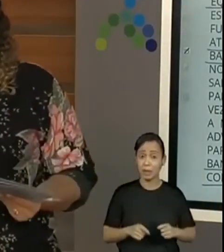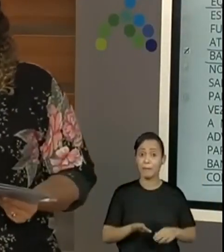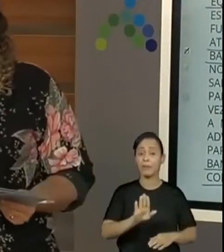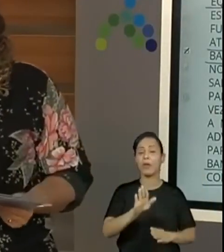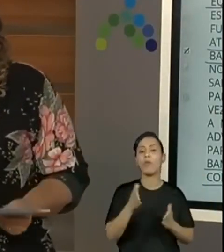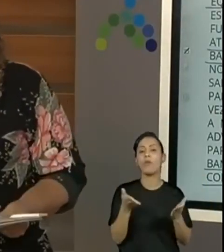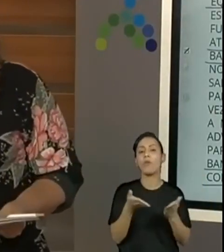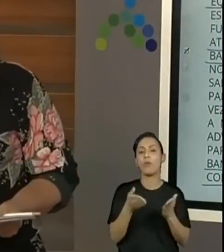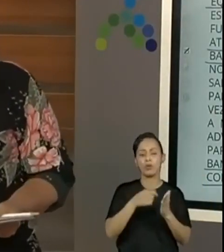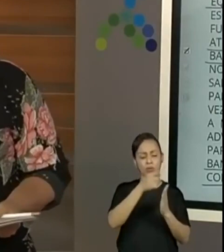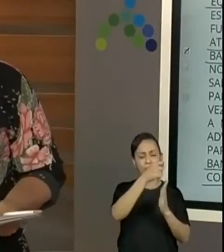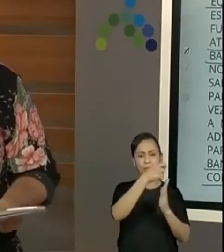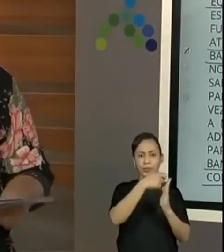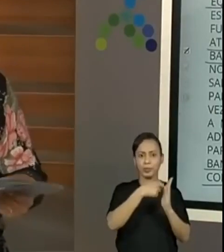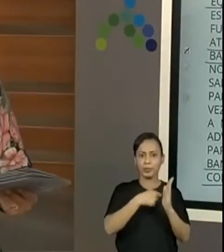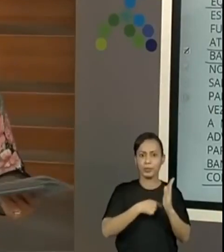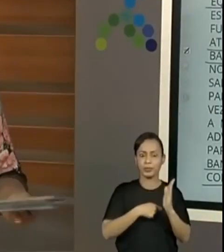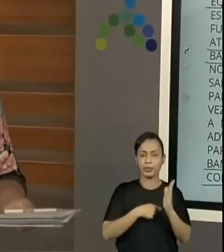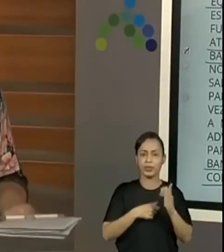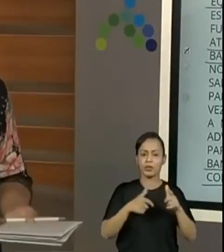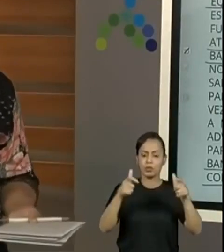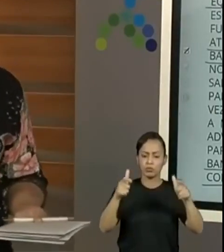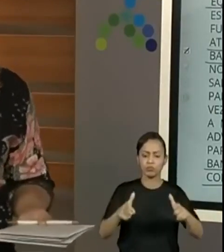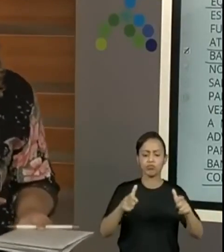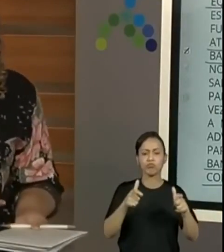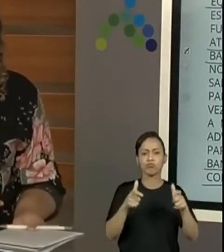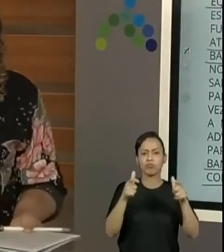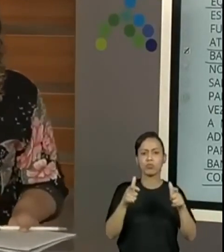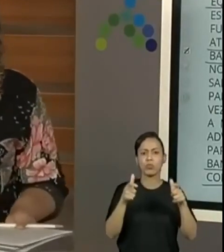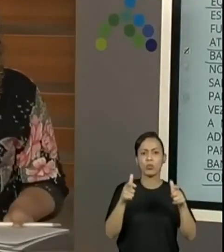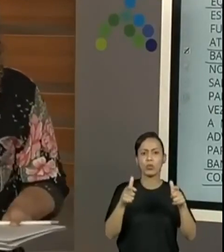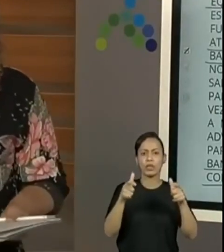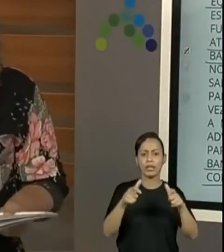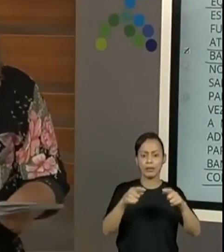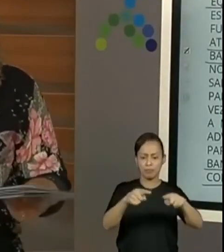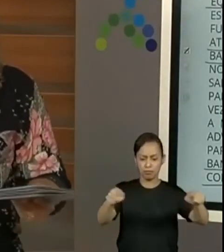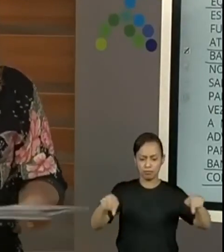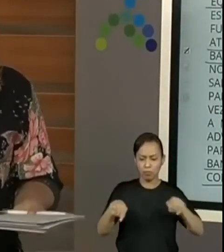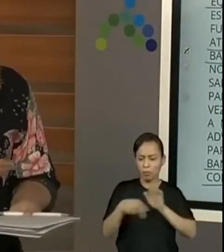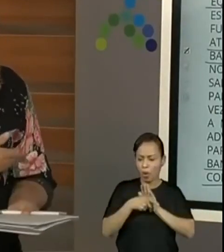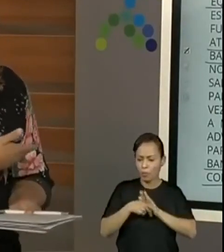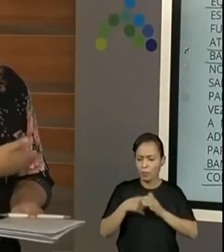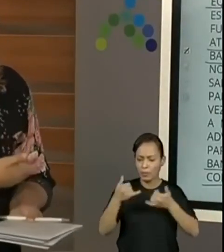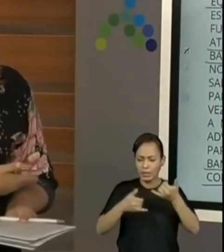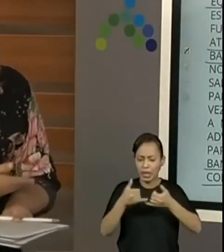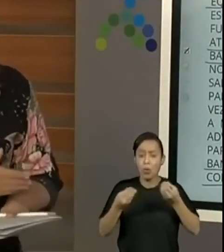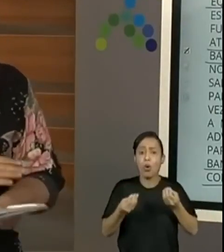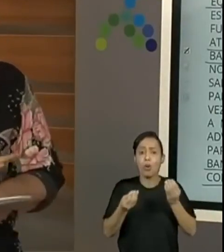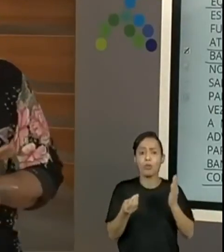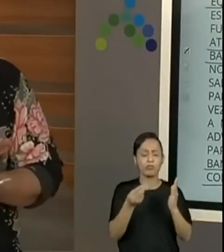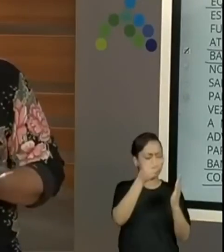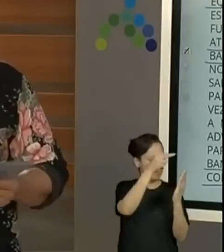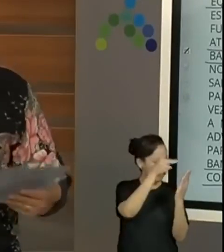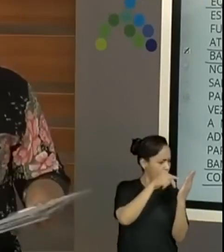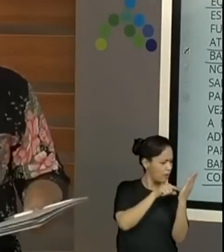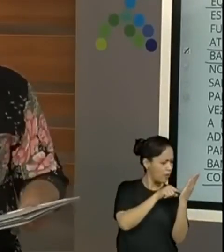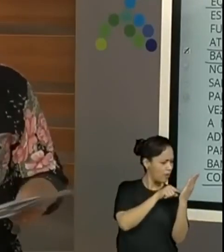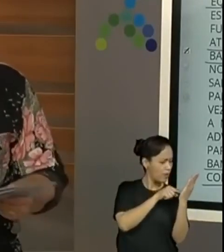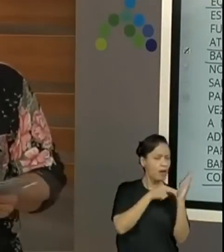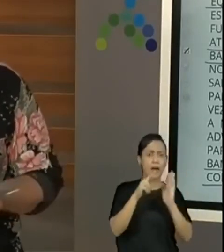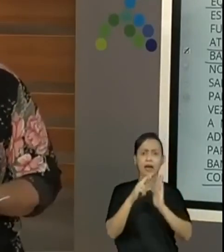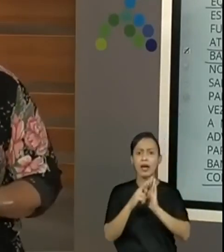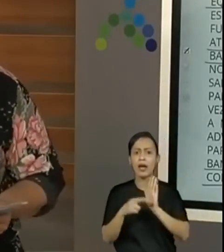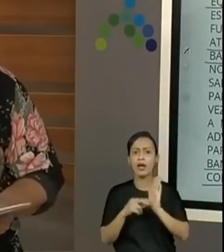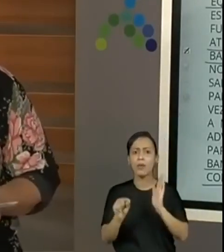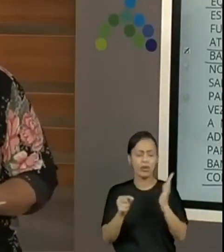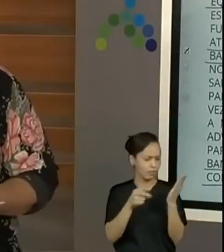ler junto com a professora, localizar informação explícita, que é o caso dessas, que estão lá no texto. Está